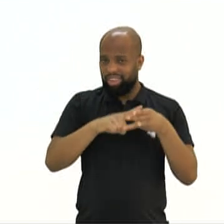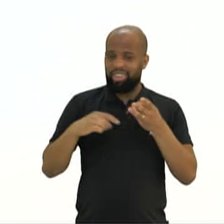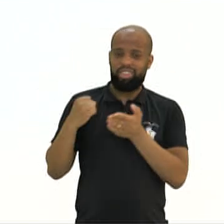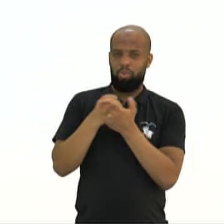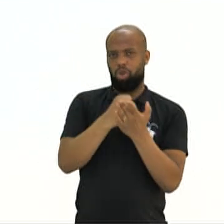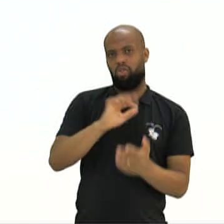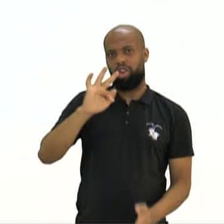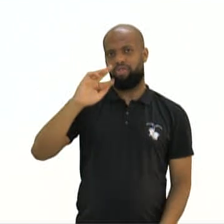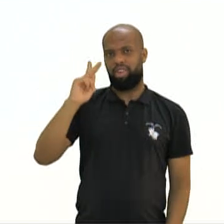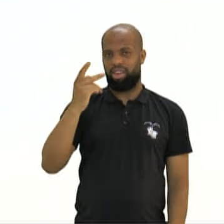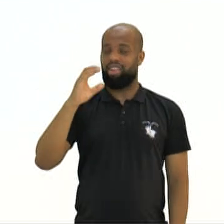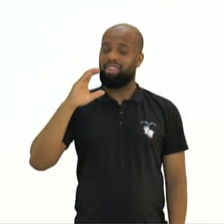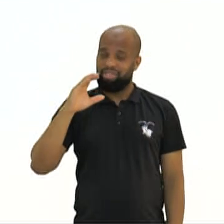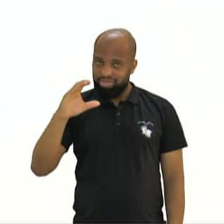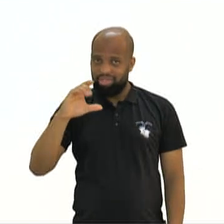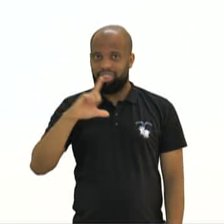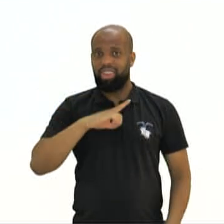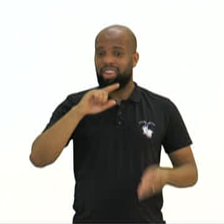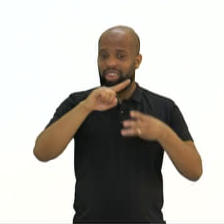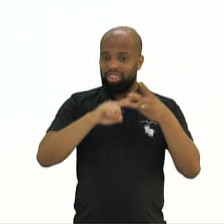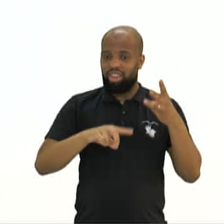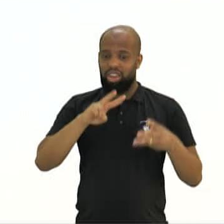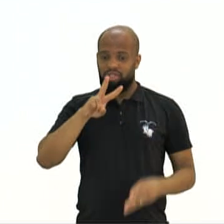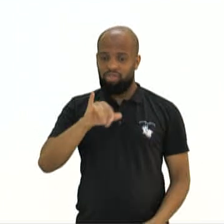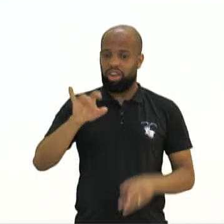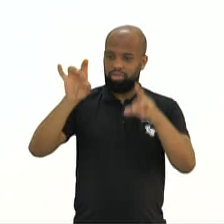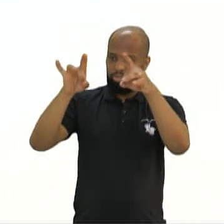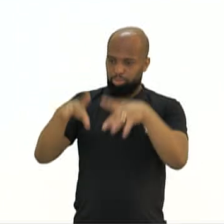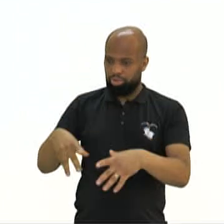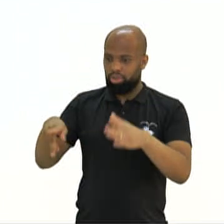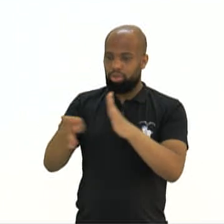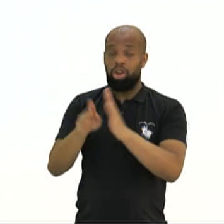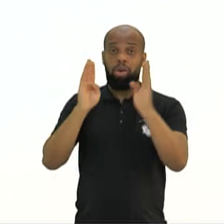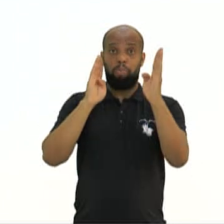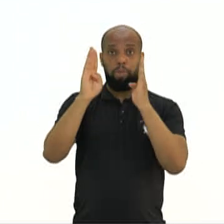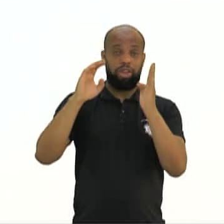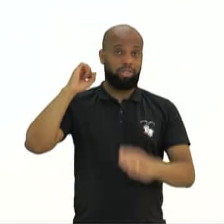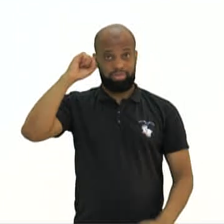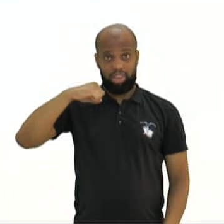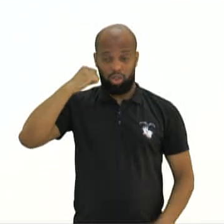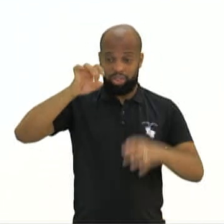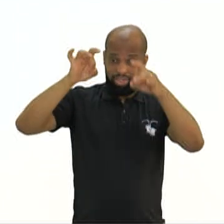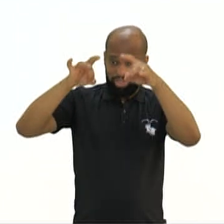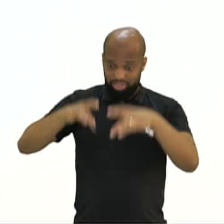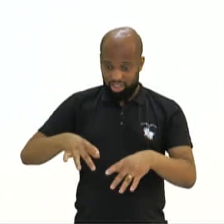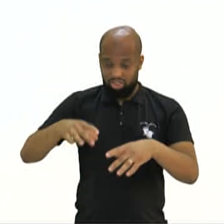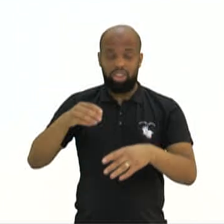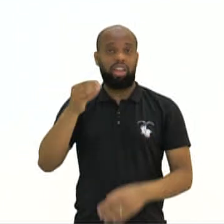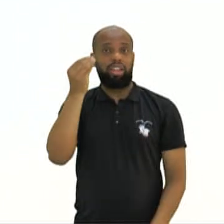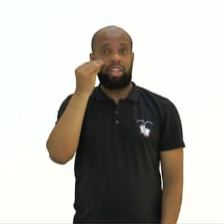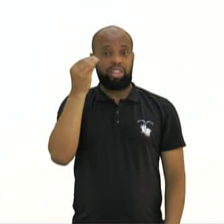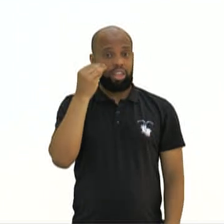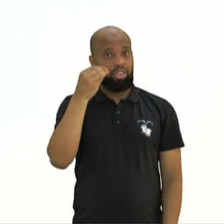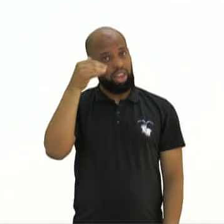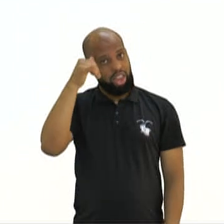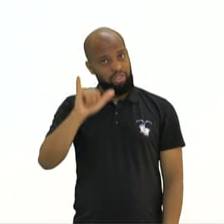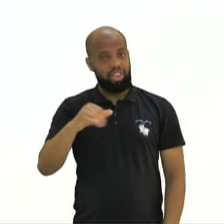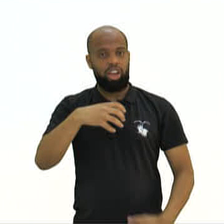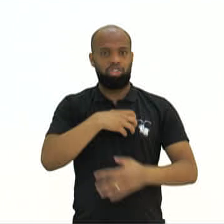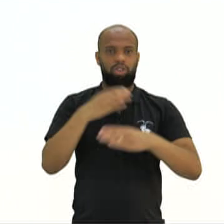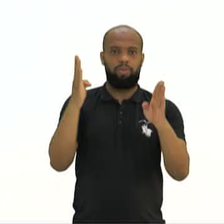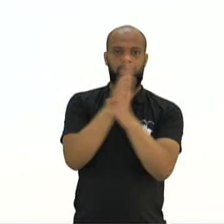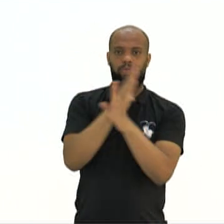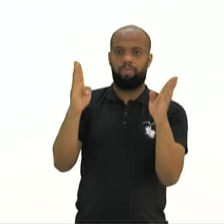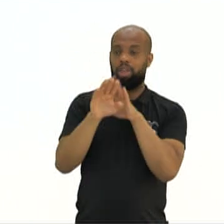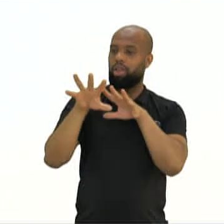e Roberto José Arruda. Os 3 vão renunciar aos seus mandatos de senadores, né, tentando evitar aí de um processo de cassação